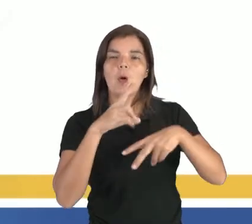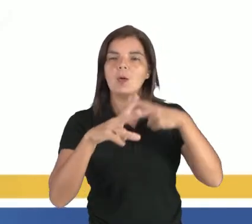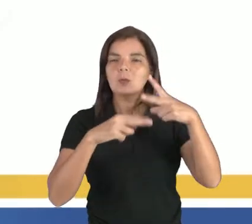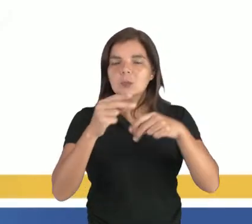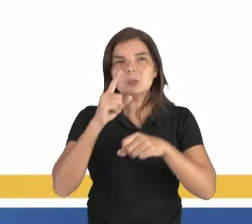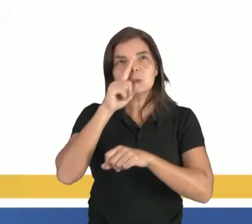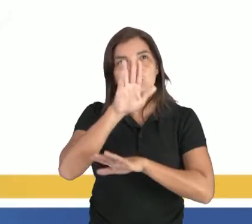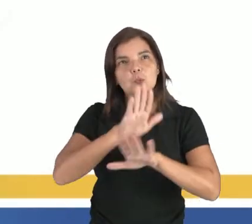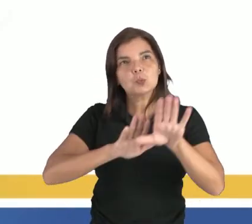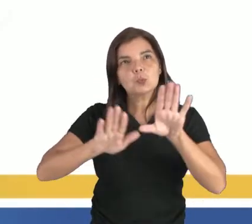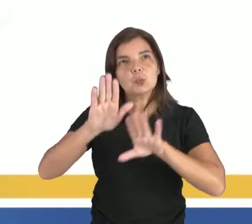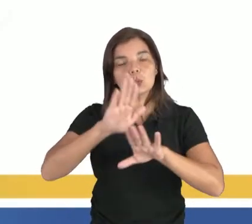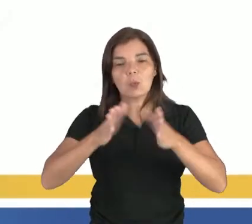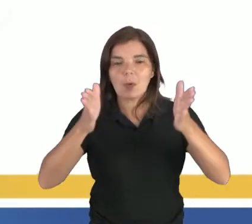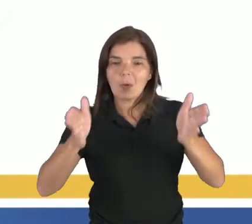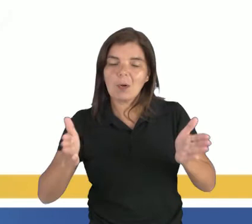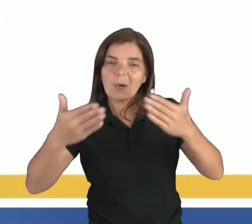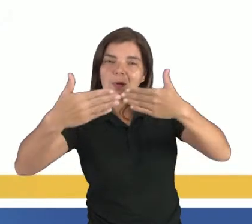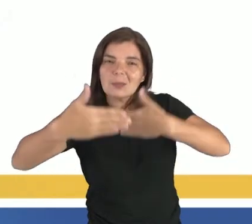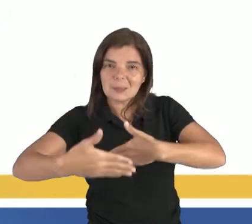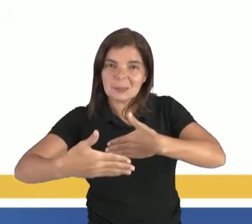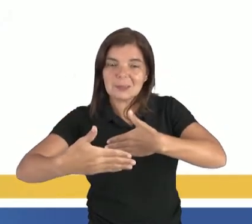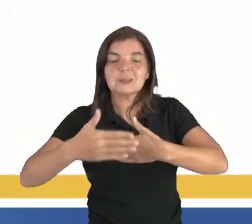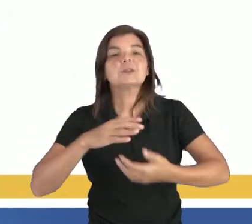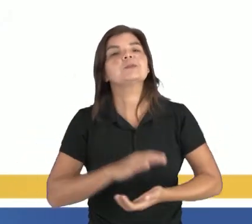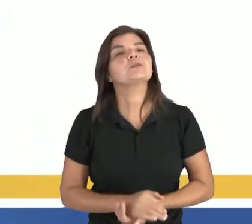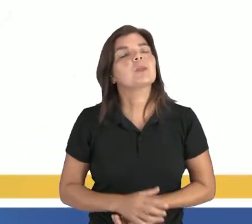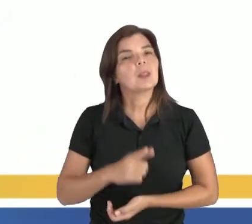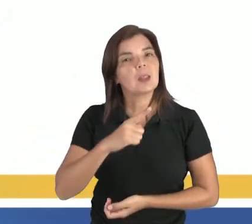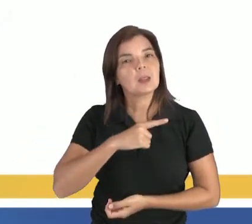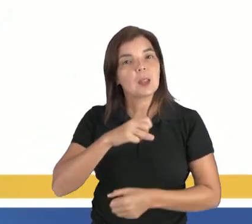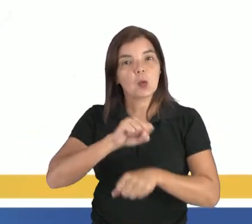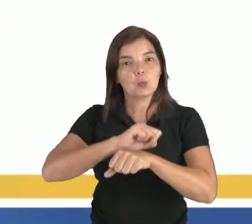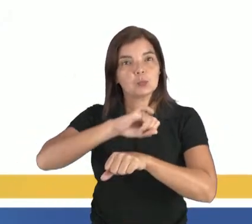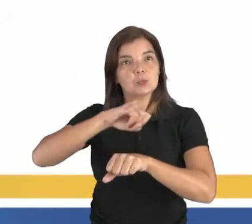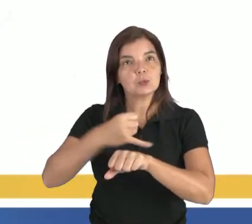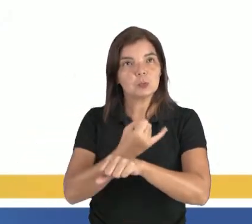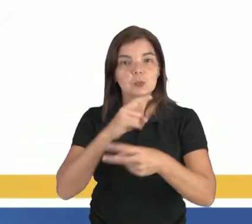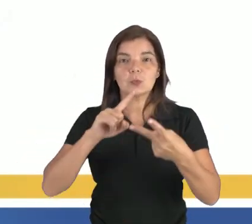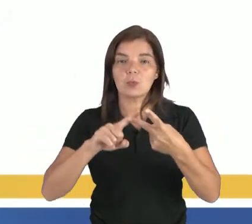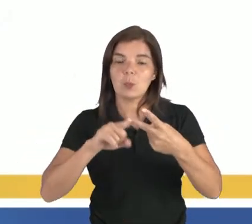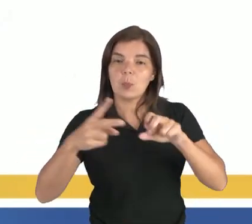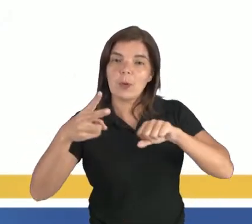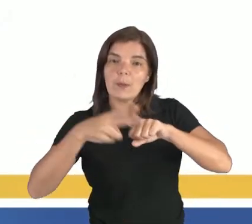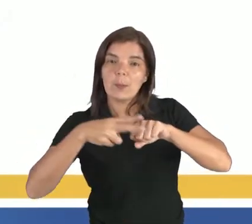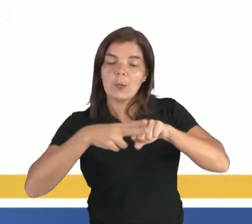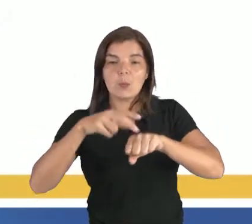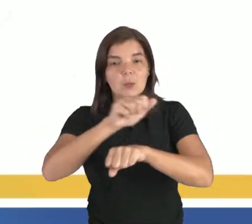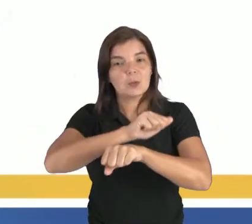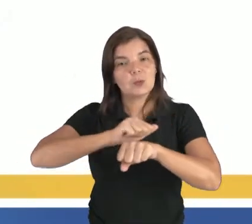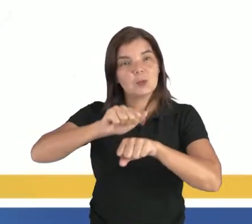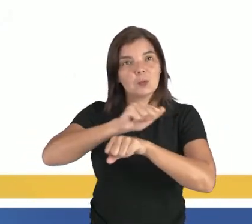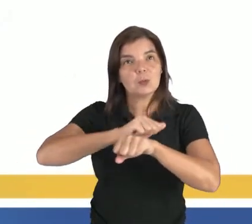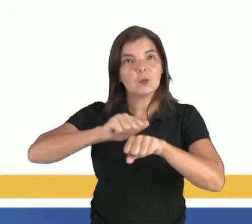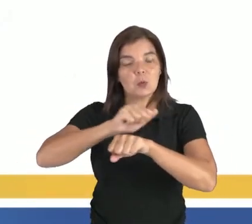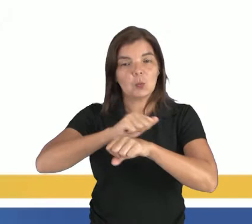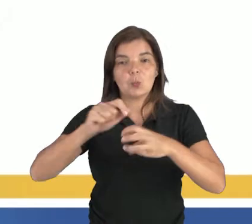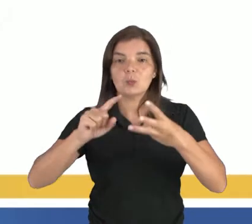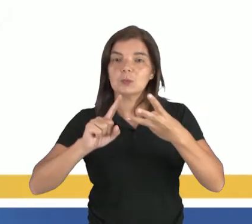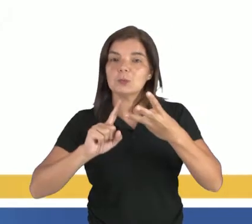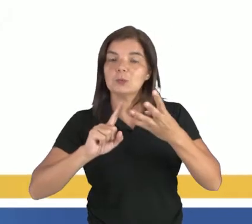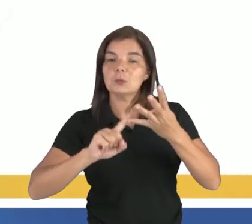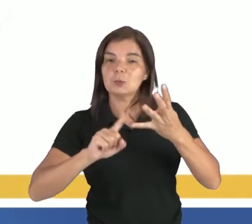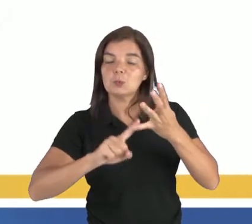embrulhou cuidadosamente a caixa. Aqui nós temos um sujeito, verbo, advérbio,